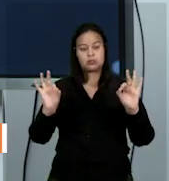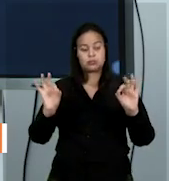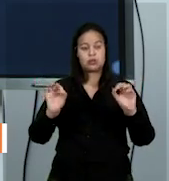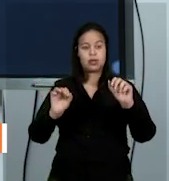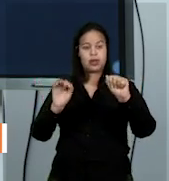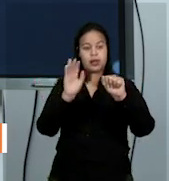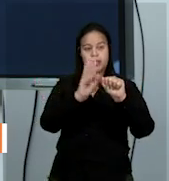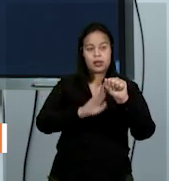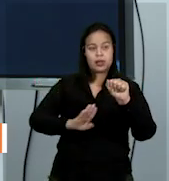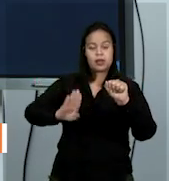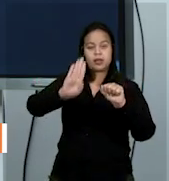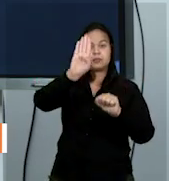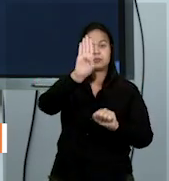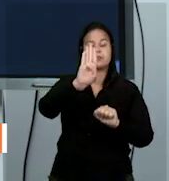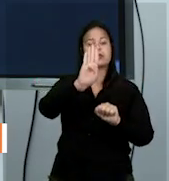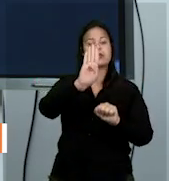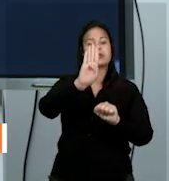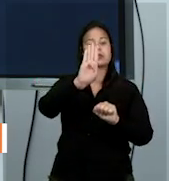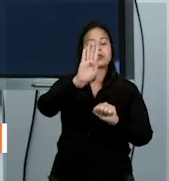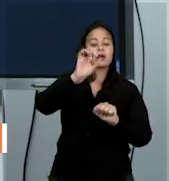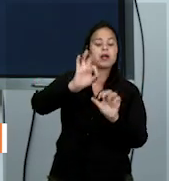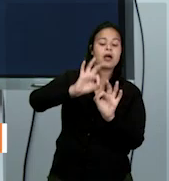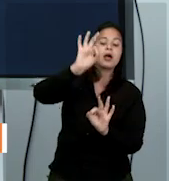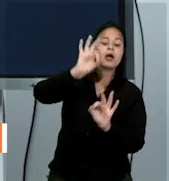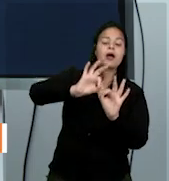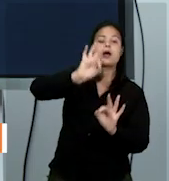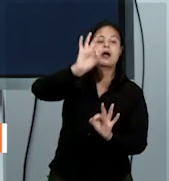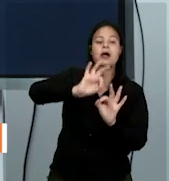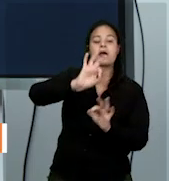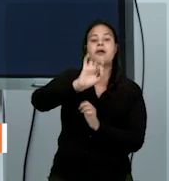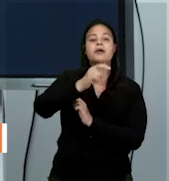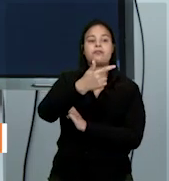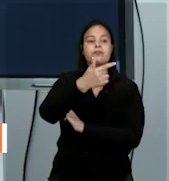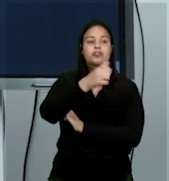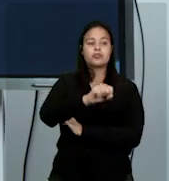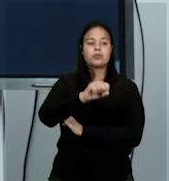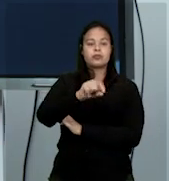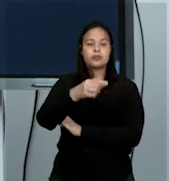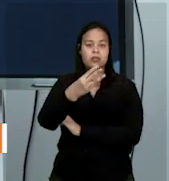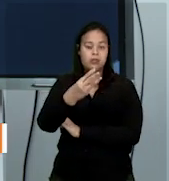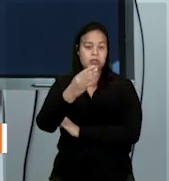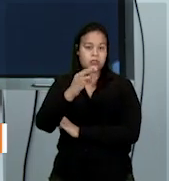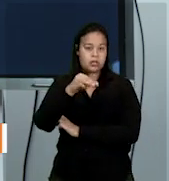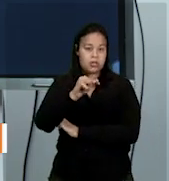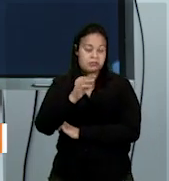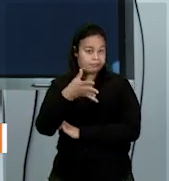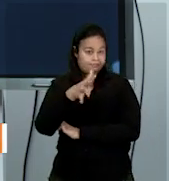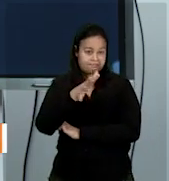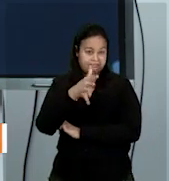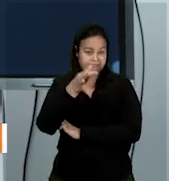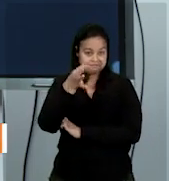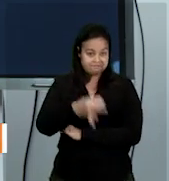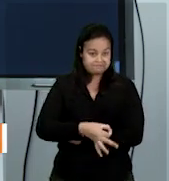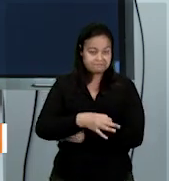até B é 28,3 centímetros aproximadamente. tá certo?